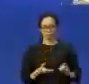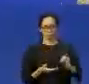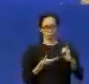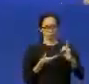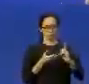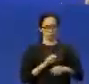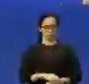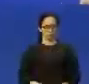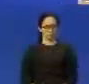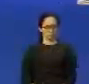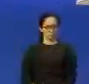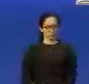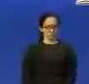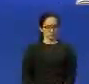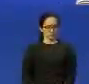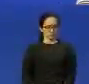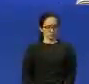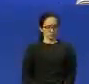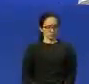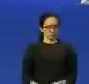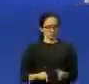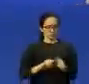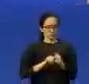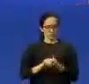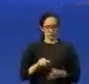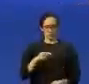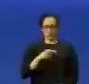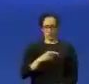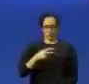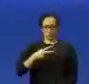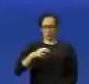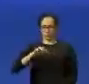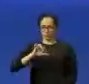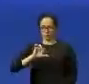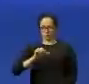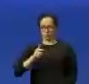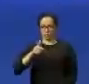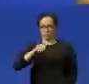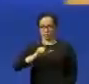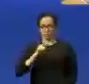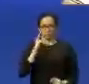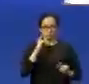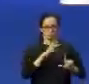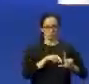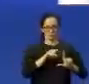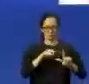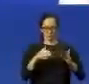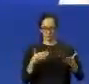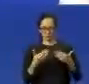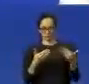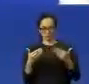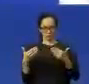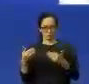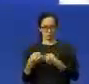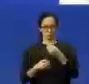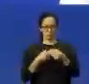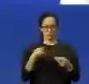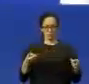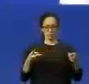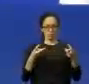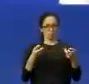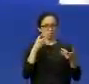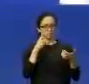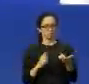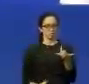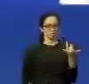bela questão. Questão 129, novamente uma questão de eletrodinâmica, em que nós queremos comparar a